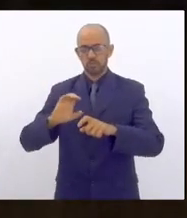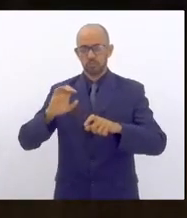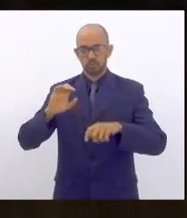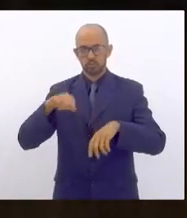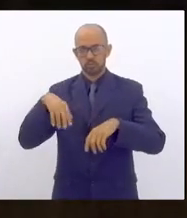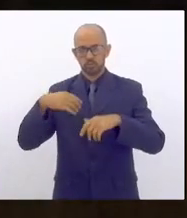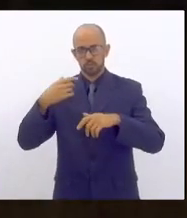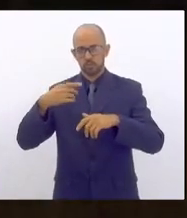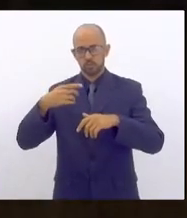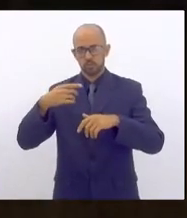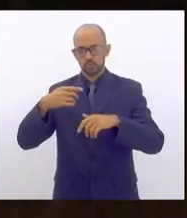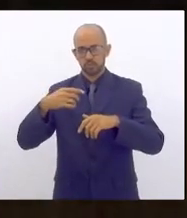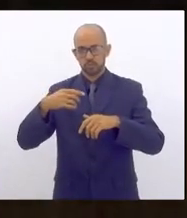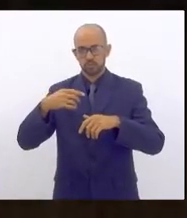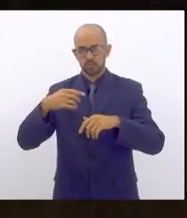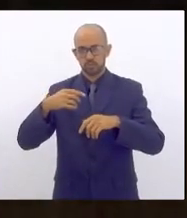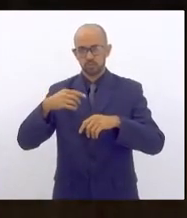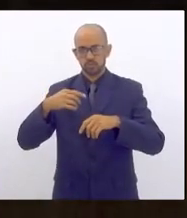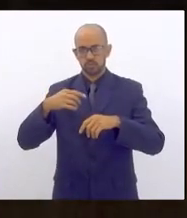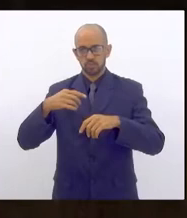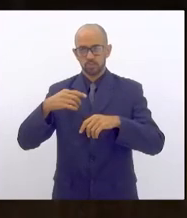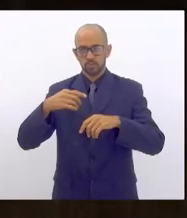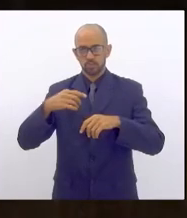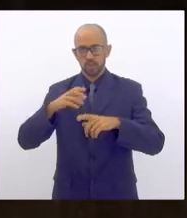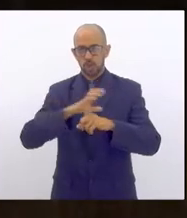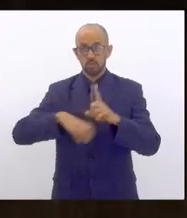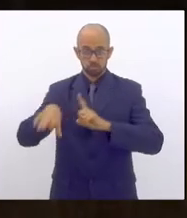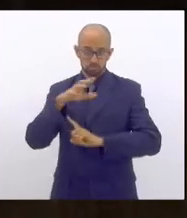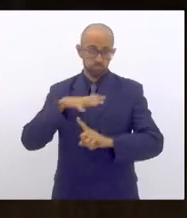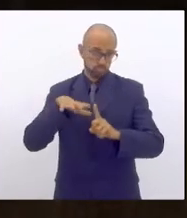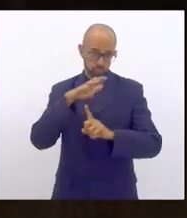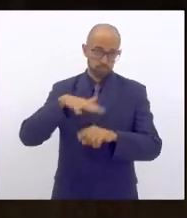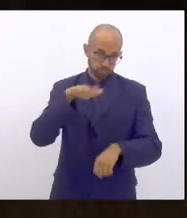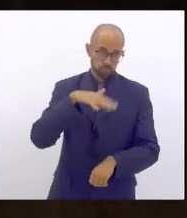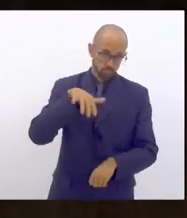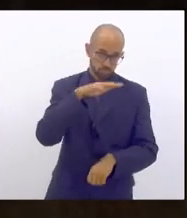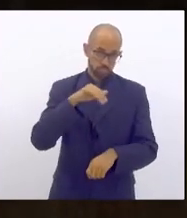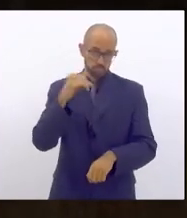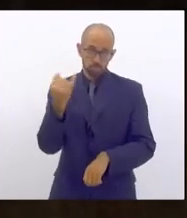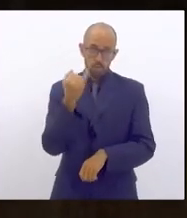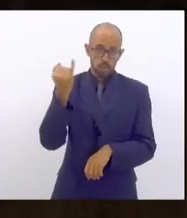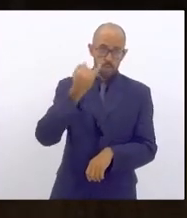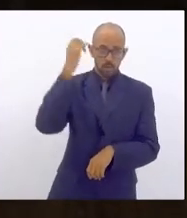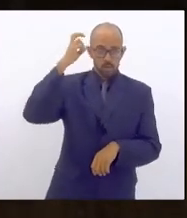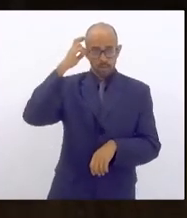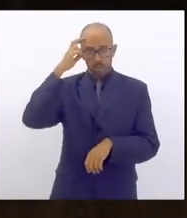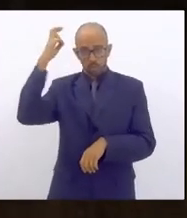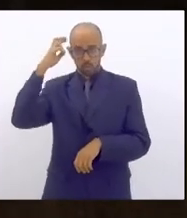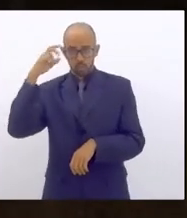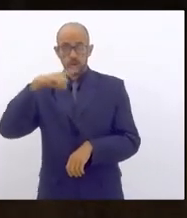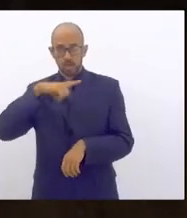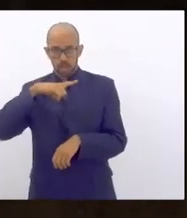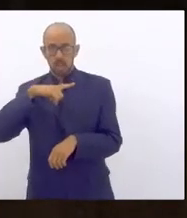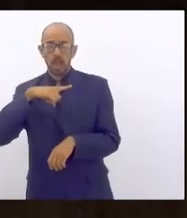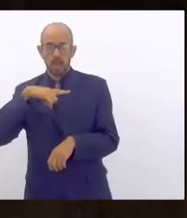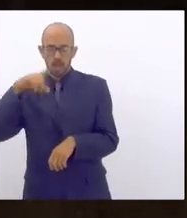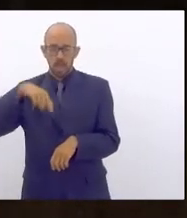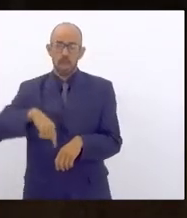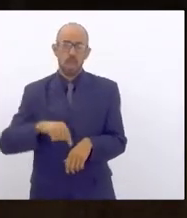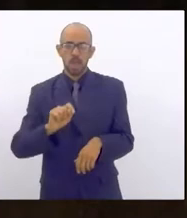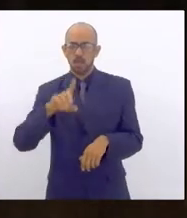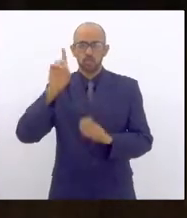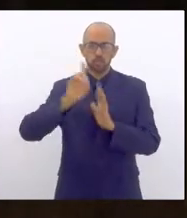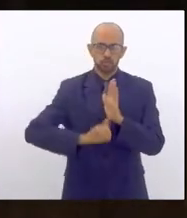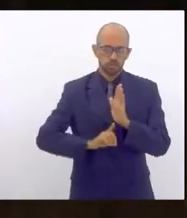ou seja, da cidadania, exatamente a importância da cultura. A cultura como um